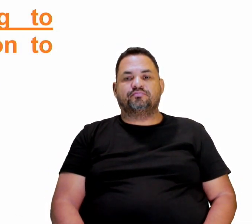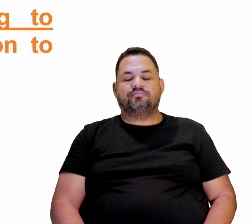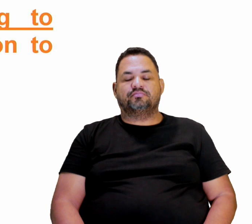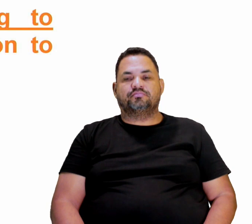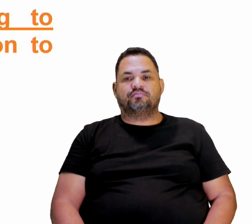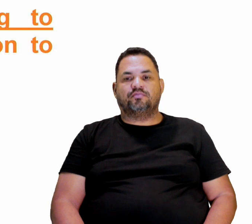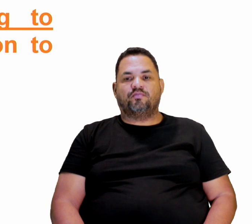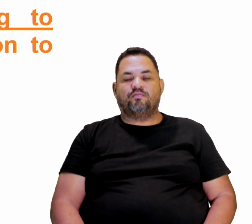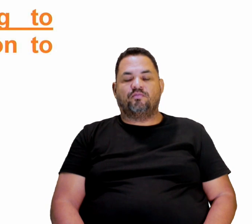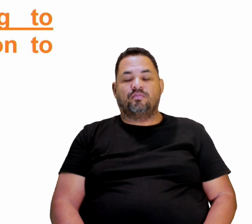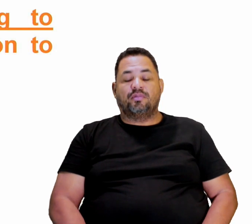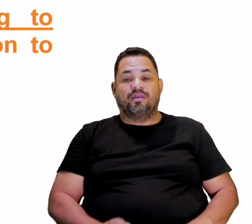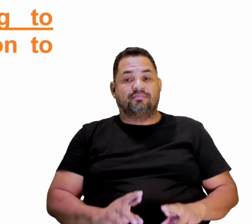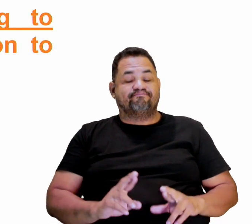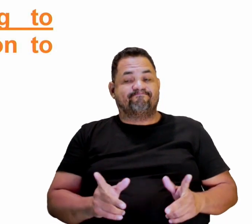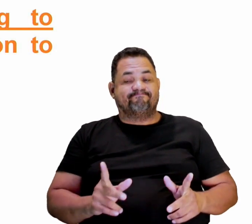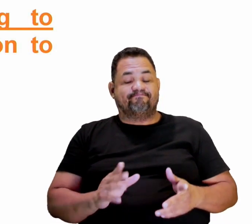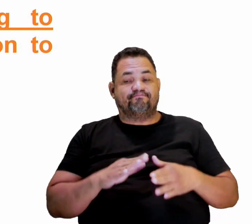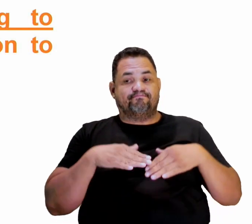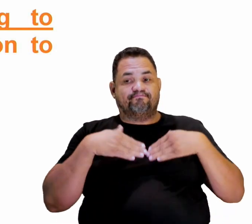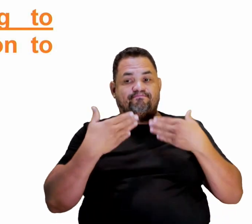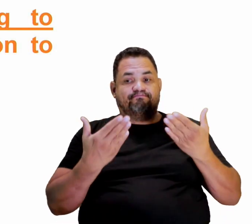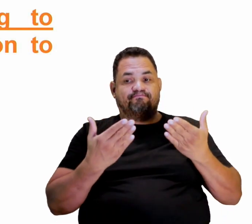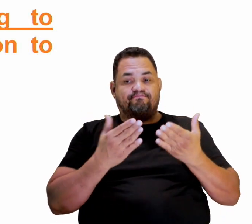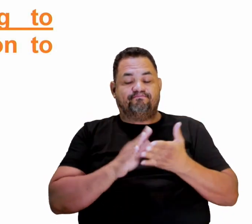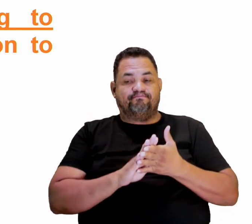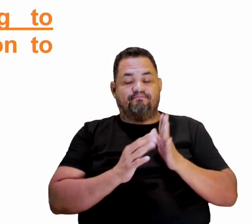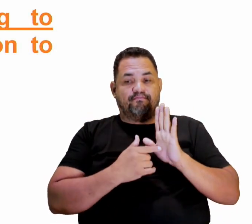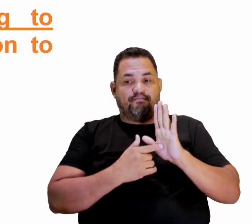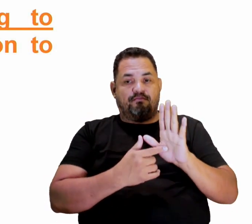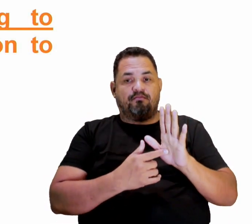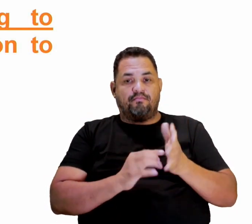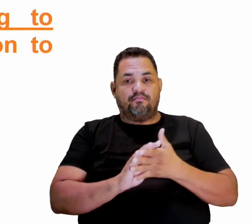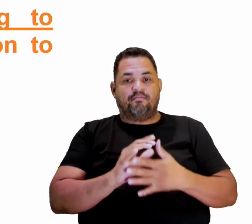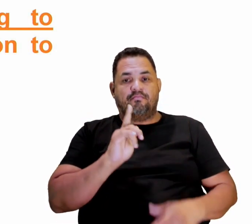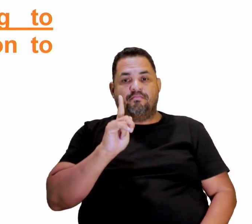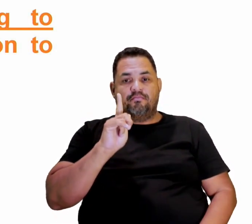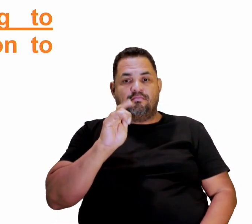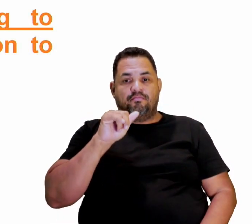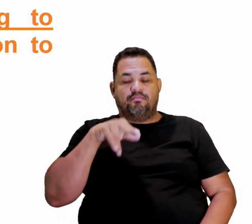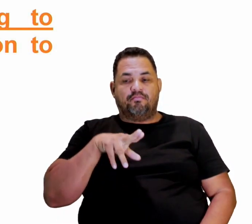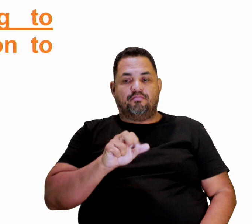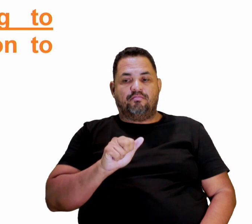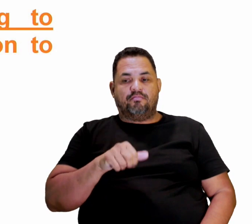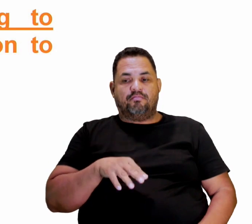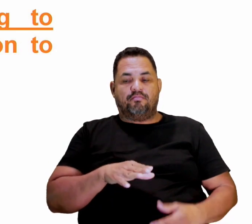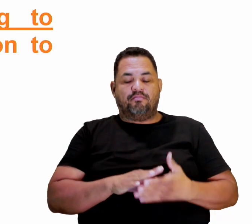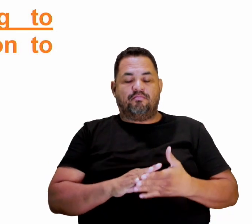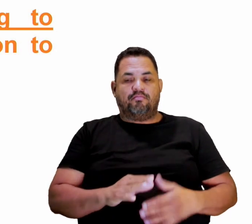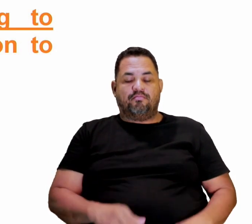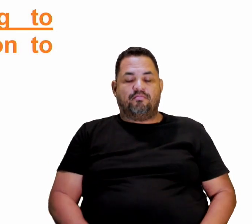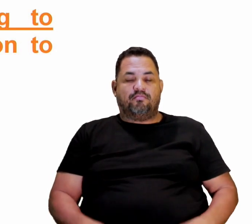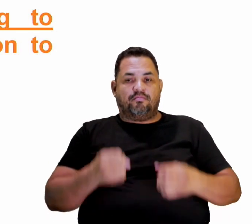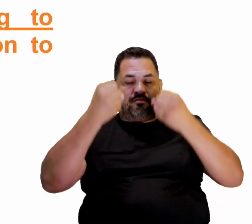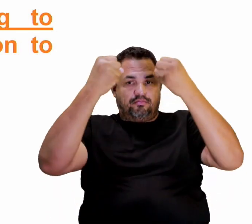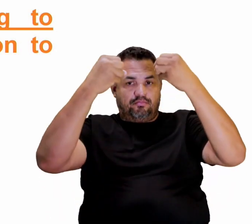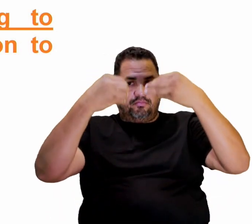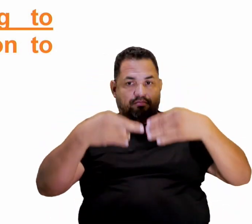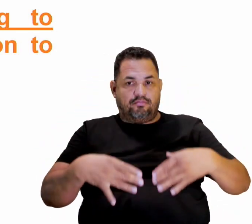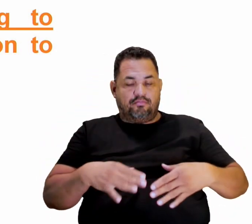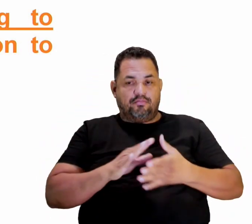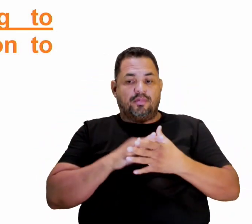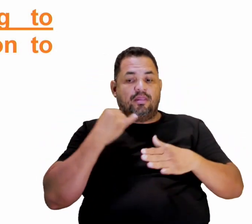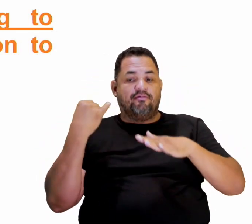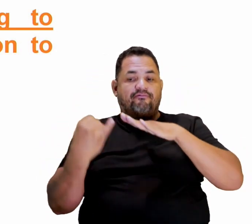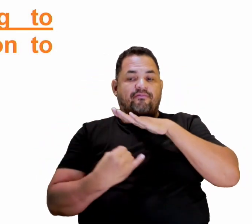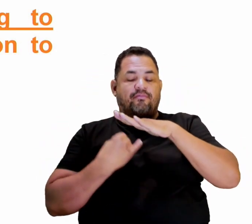a questão é o seguinte quando a gente mostra cigana tem que explicar o seguinte é bem